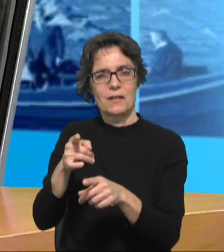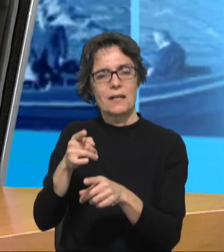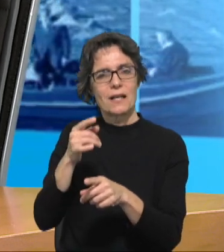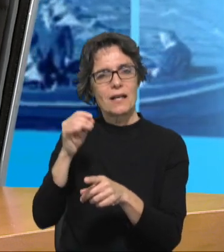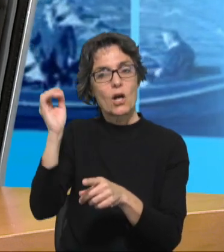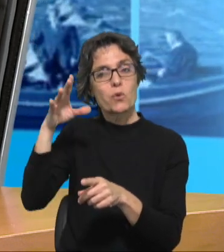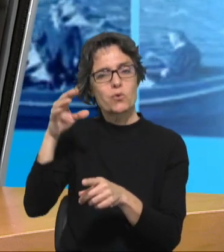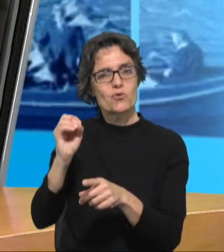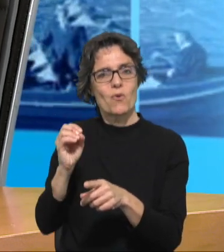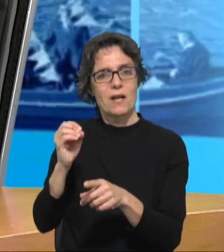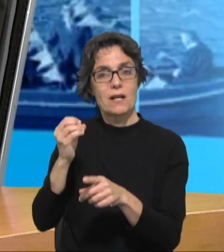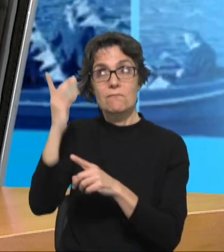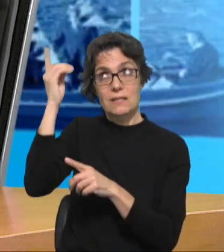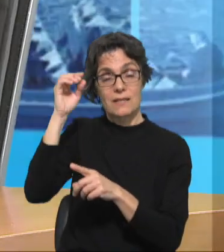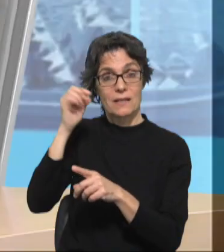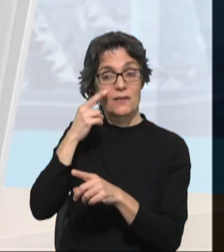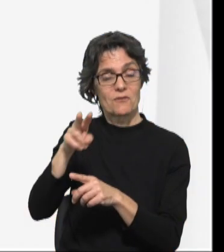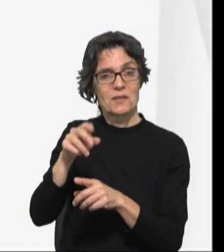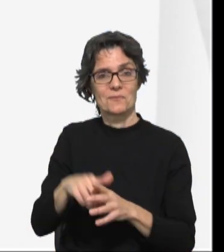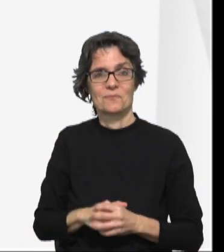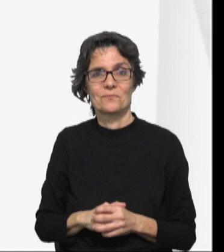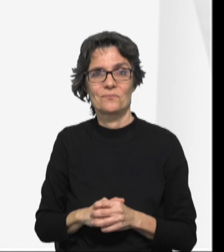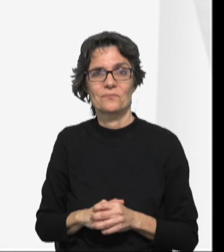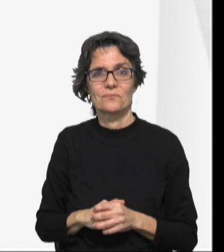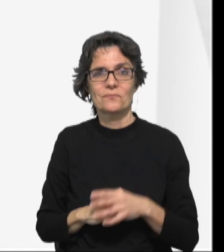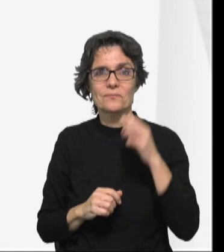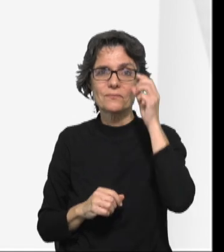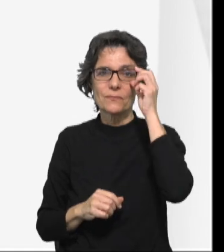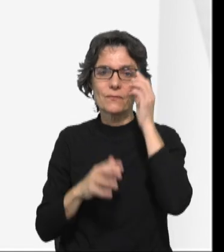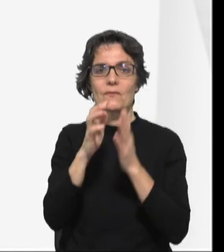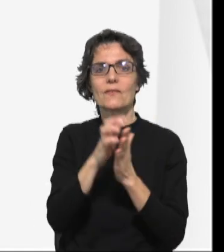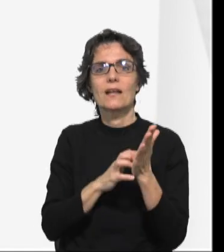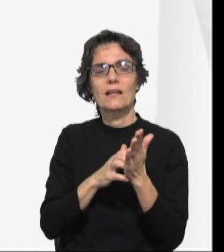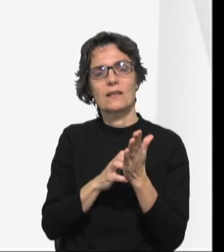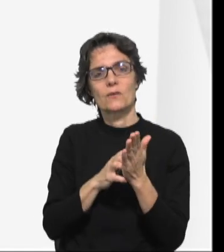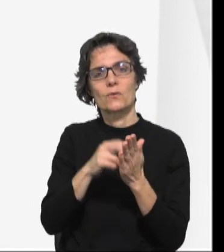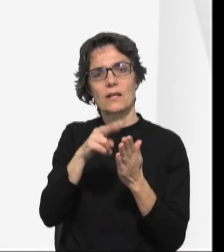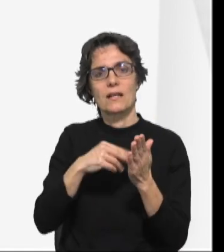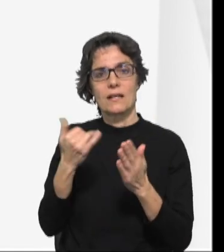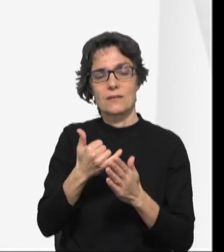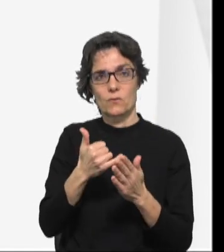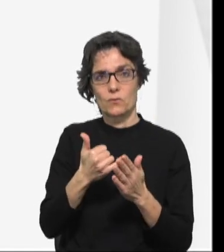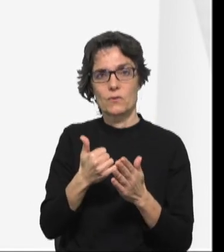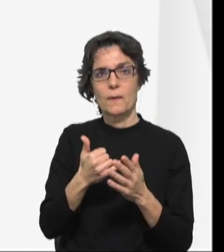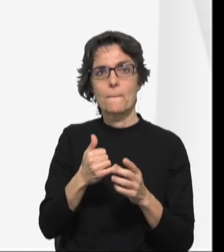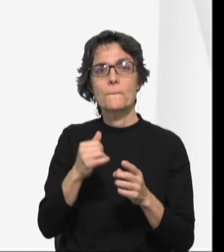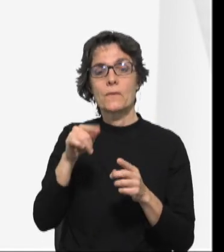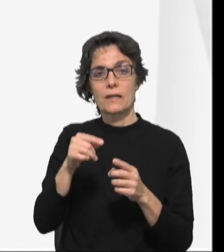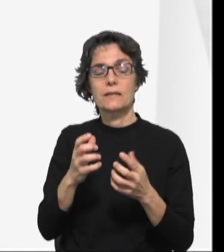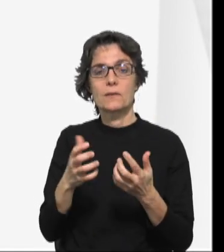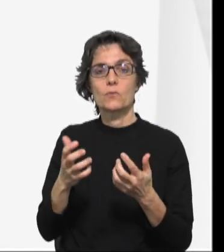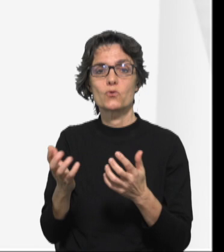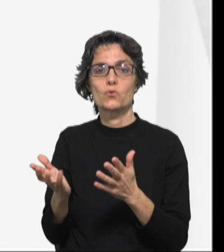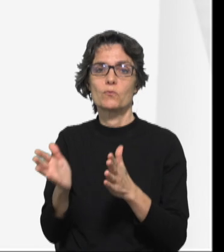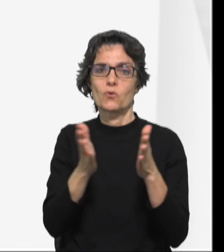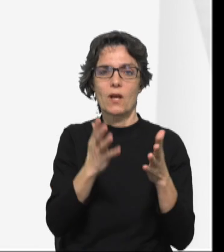fala aos Efésios, e aí lá está, temos esta oposição das trevas e da luz, não é? Isto acaba